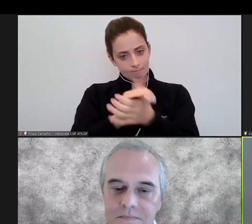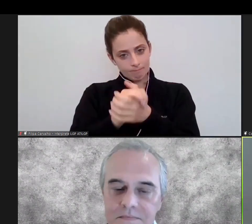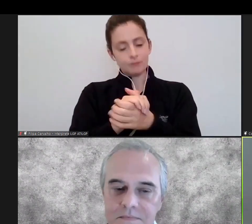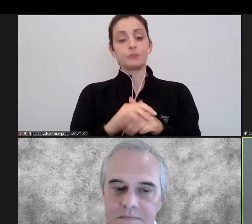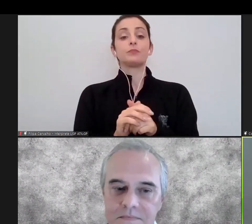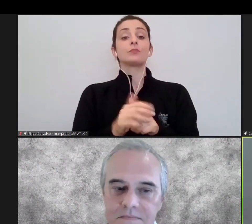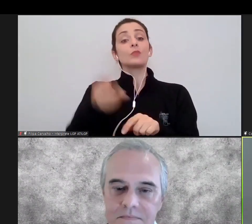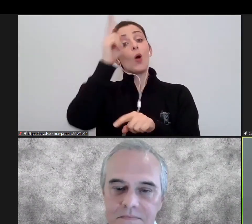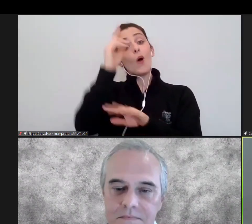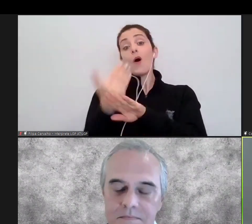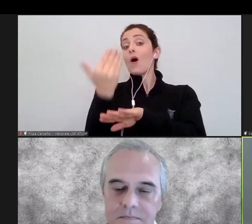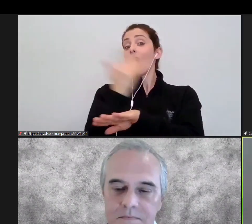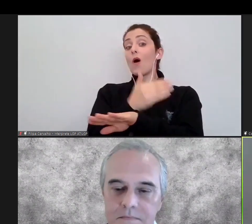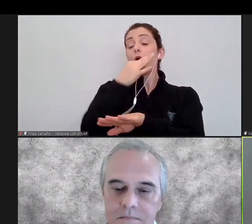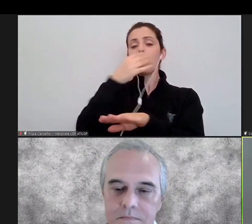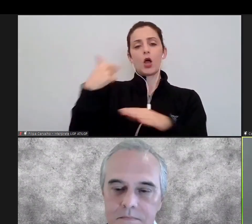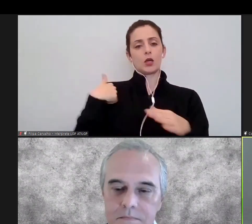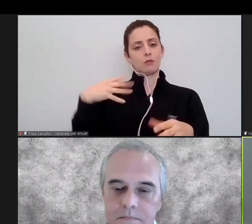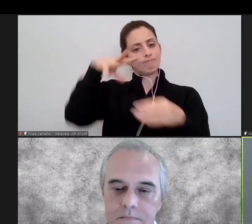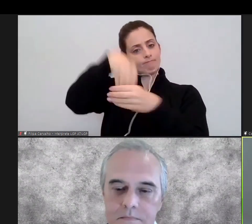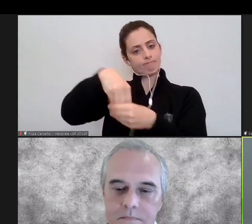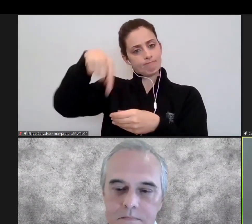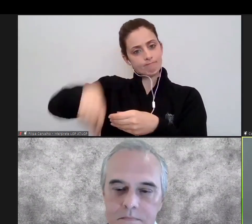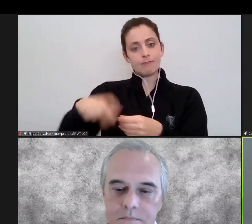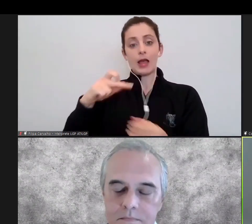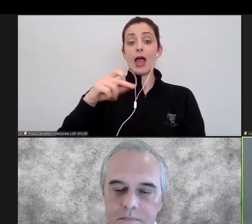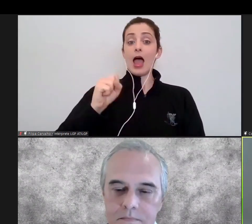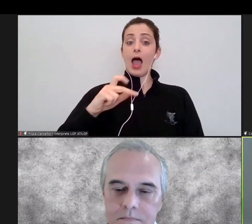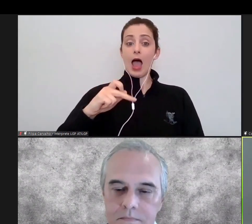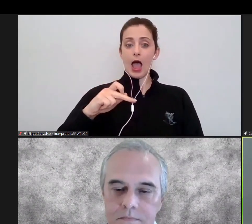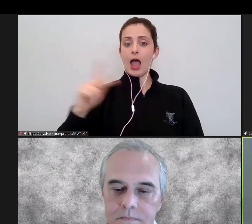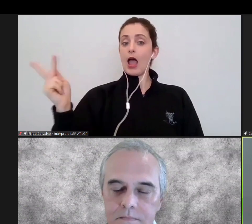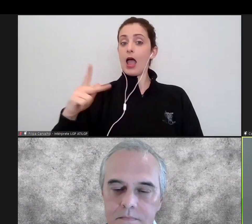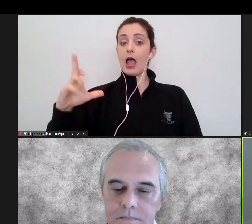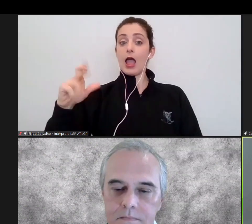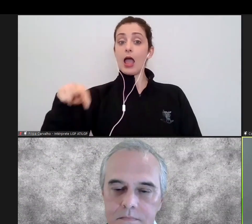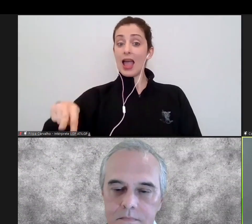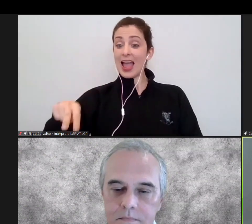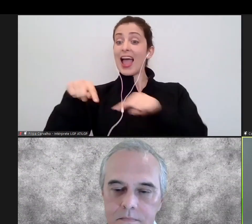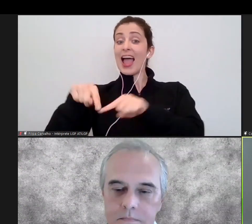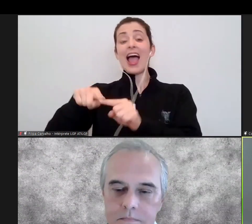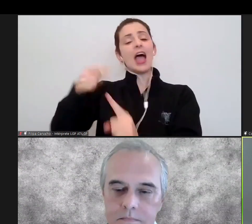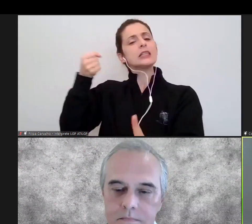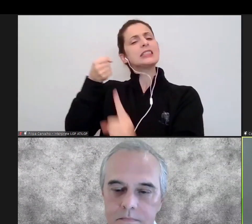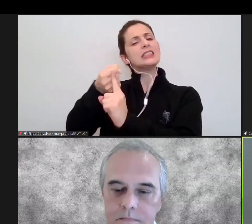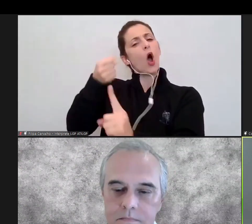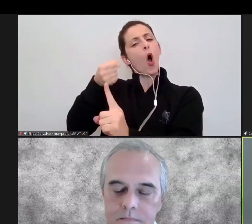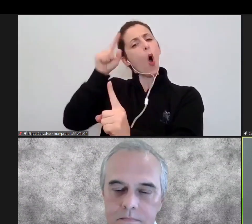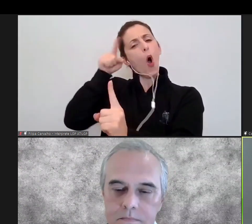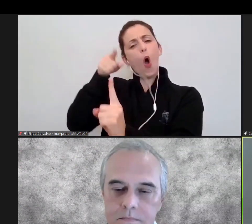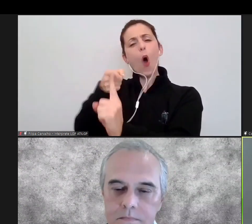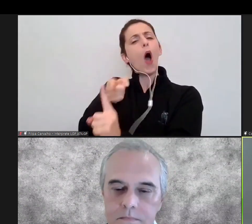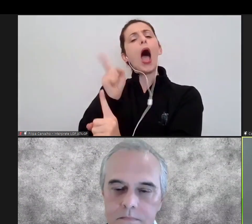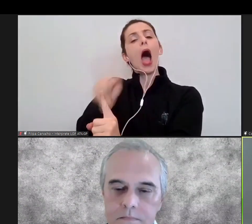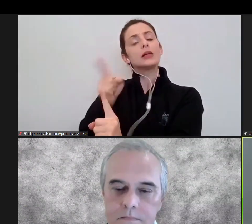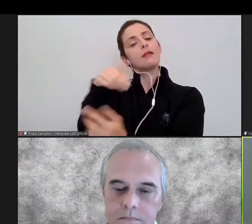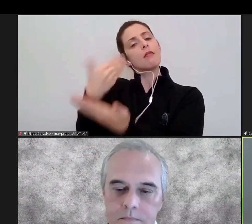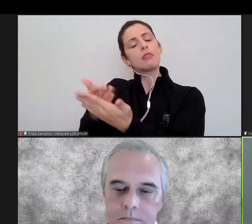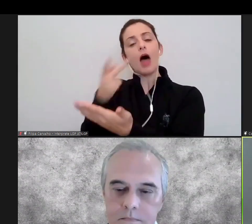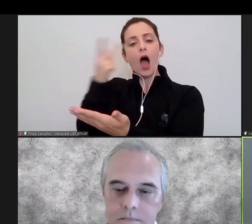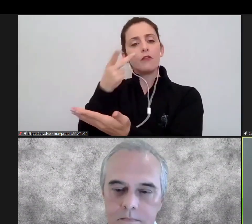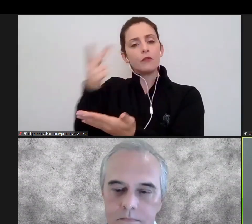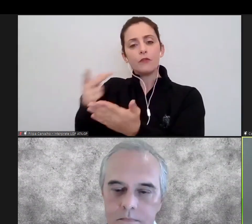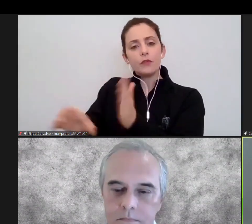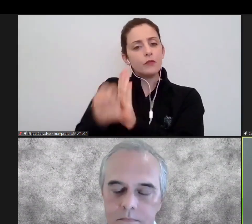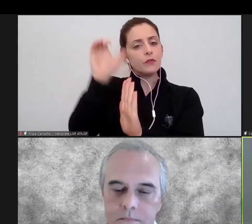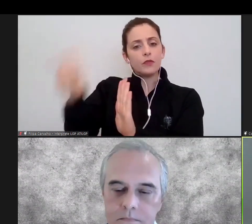referiram anteriormente, eu faço parte aqui da Fundação HCAN. Aqui a missão da Fundação HCAN é melhorar a qualidade de vida das pessoas